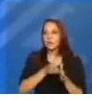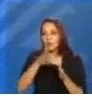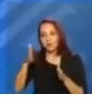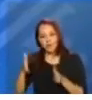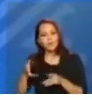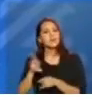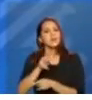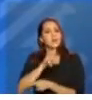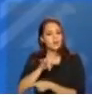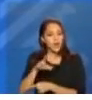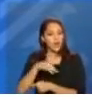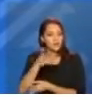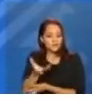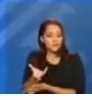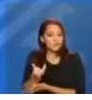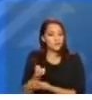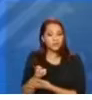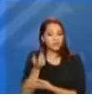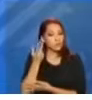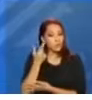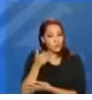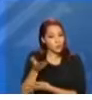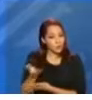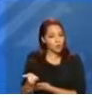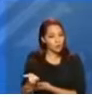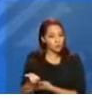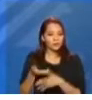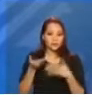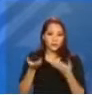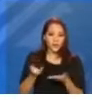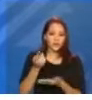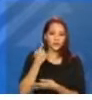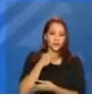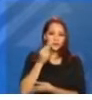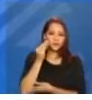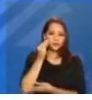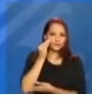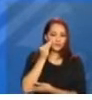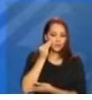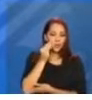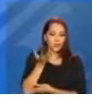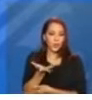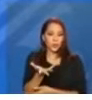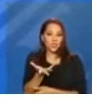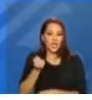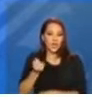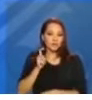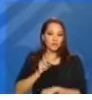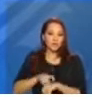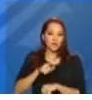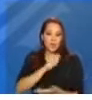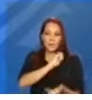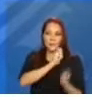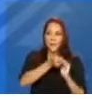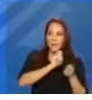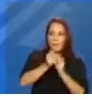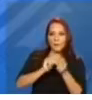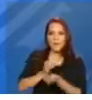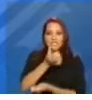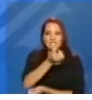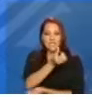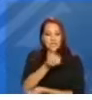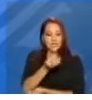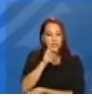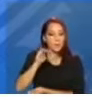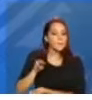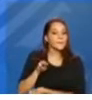vai receber o que não recebeu antes. Então, nós, pelo que a gente viveu no saque imediato, onde pagamos mais de 60 milhões